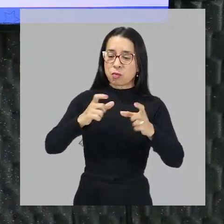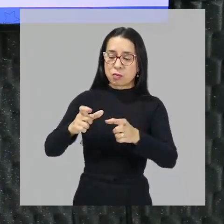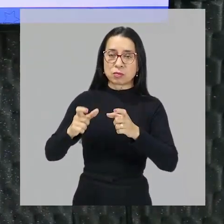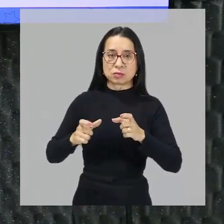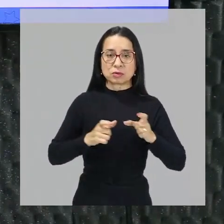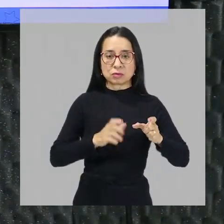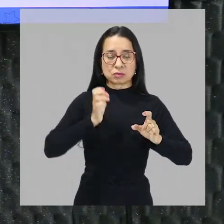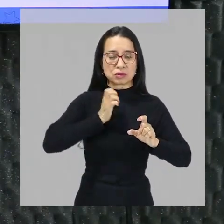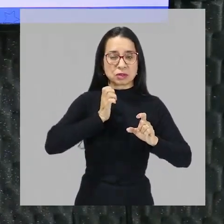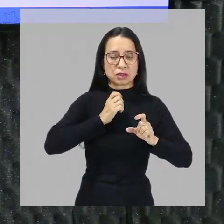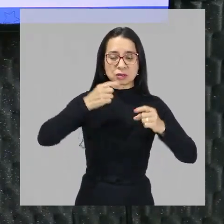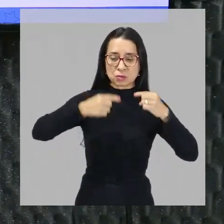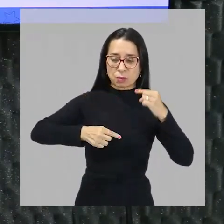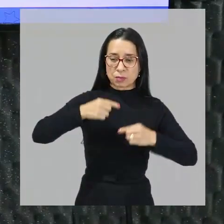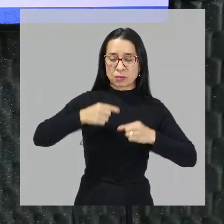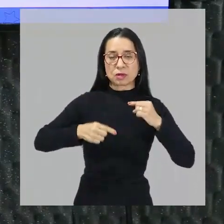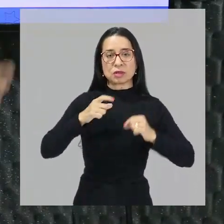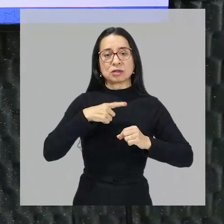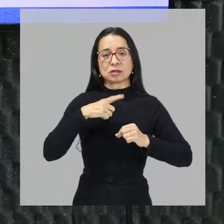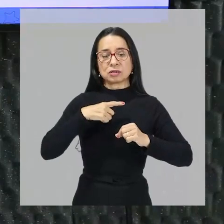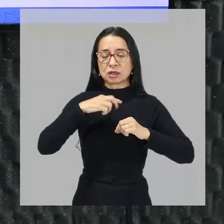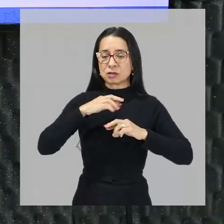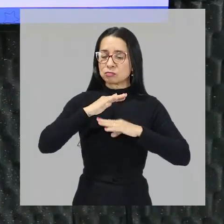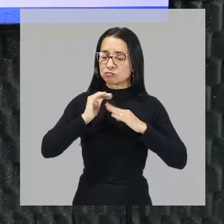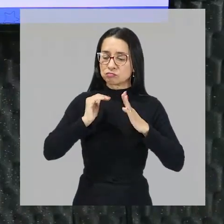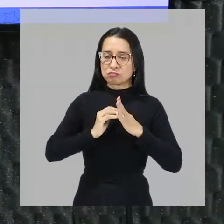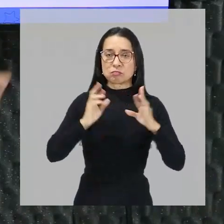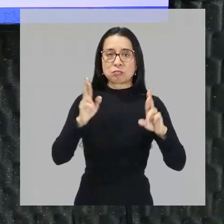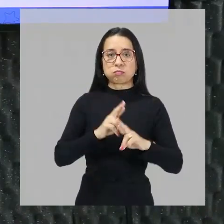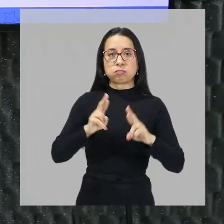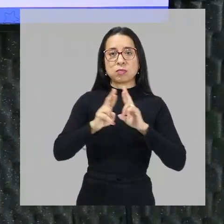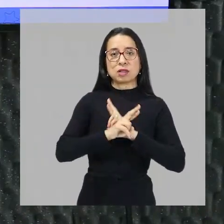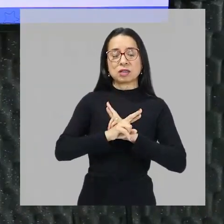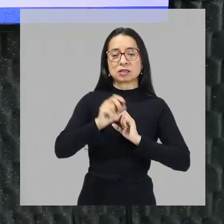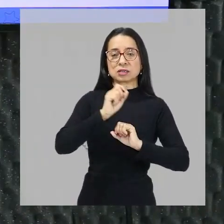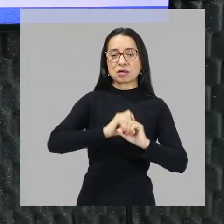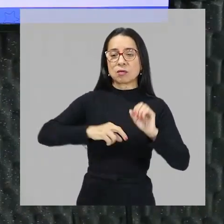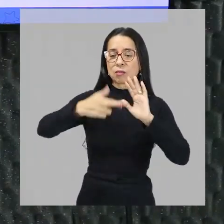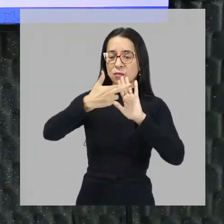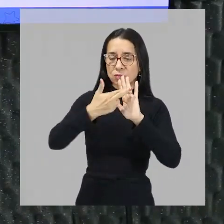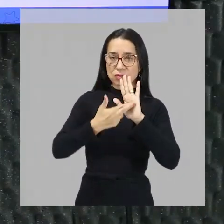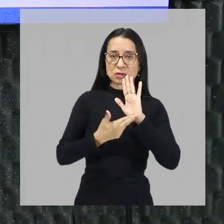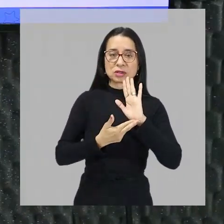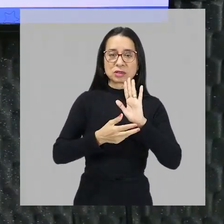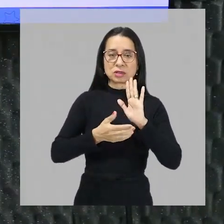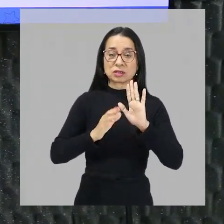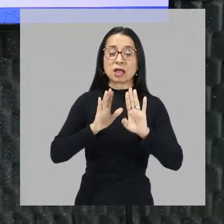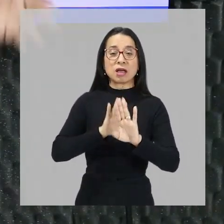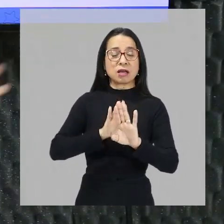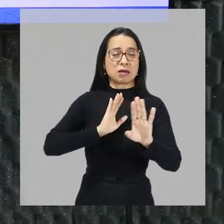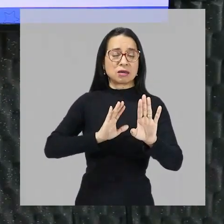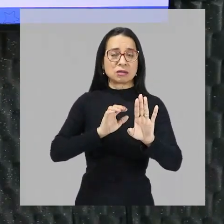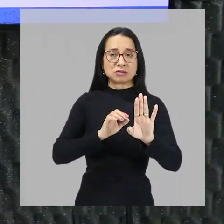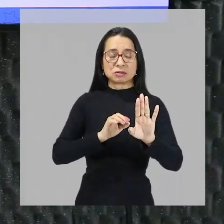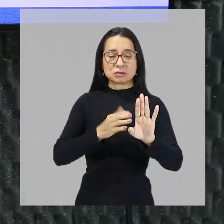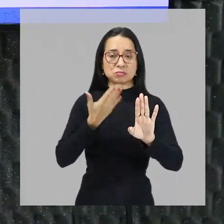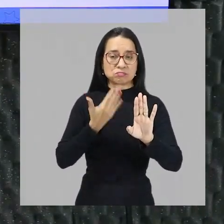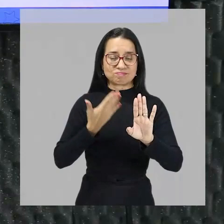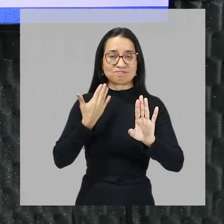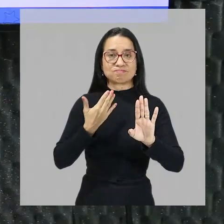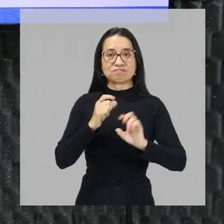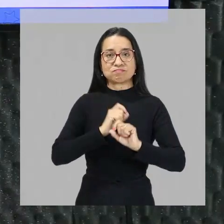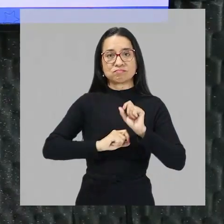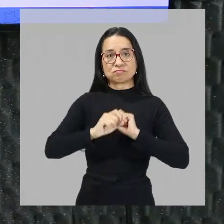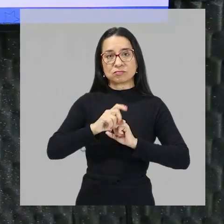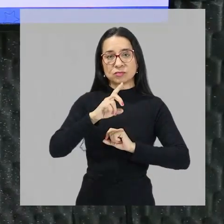elite política que tinha toda uma relação com o regime anterior, com o regime da ditadura civil-militar no